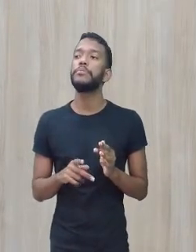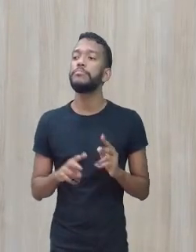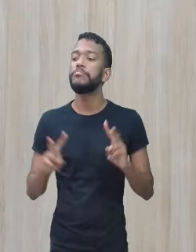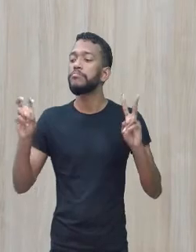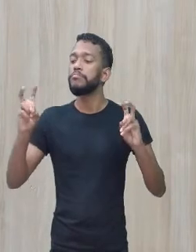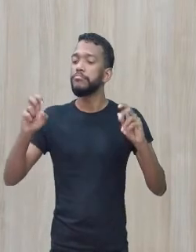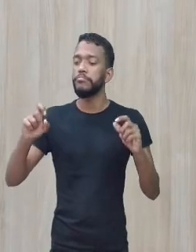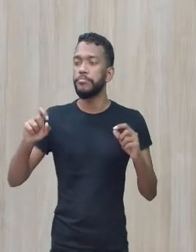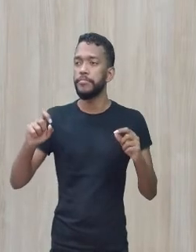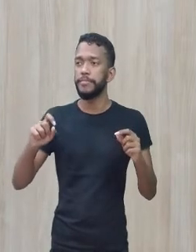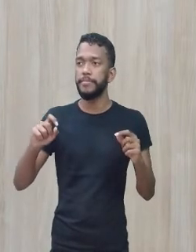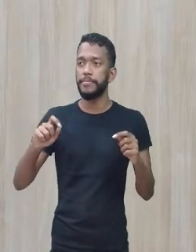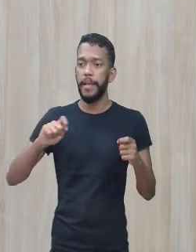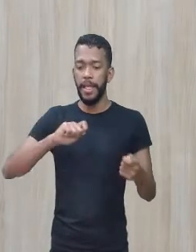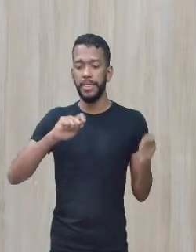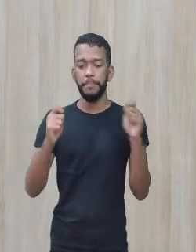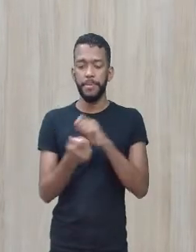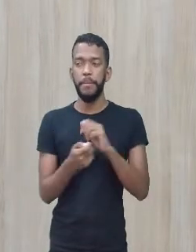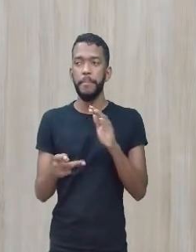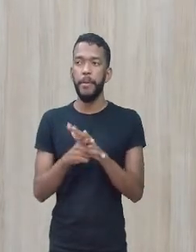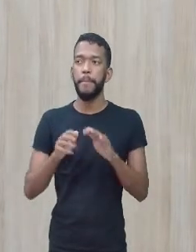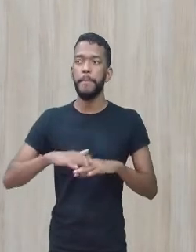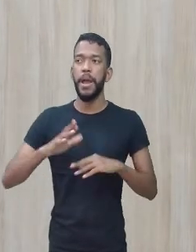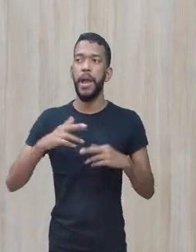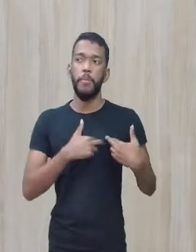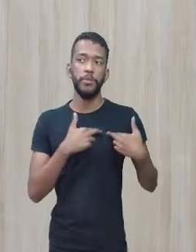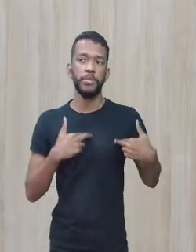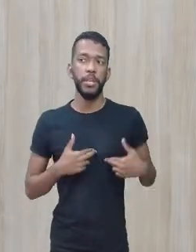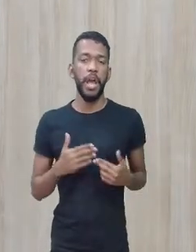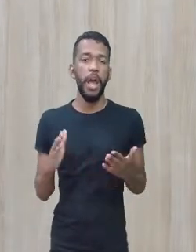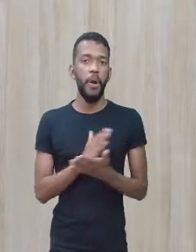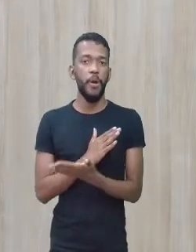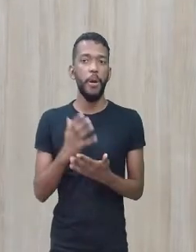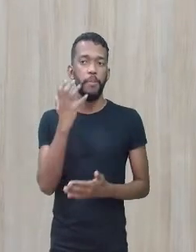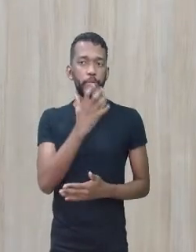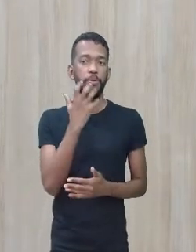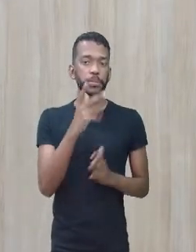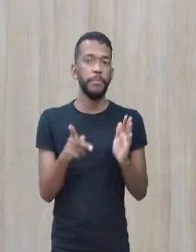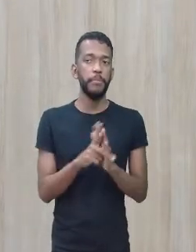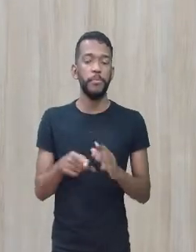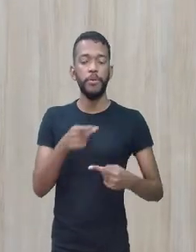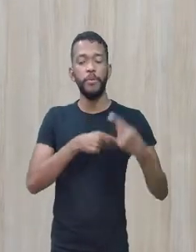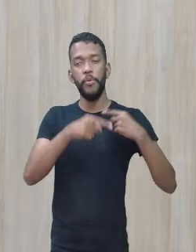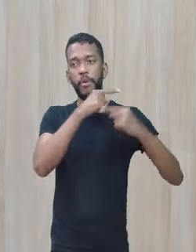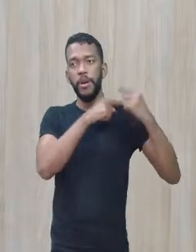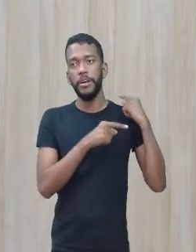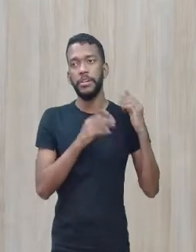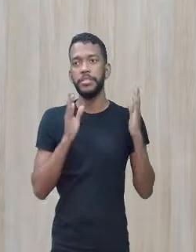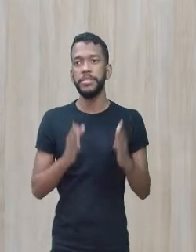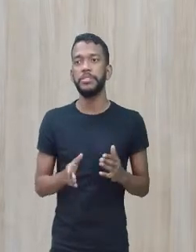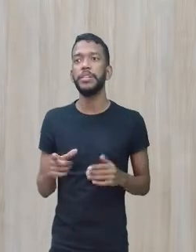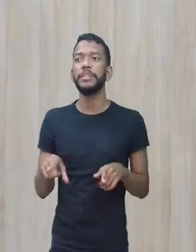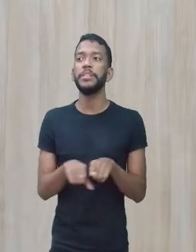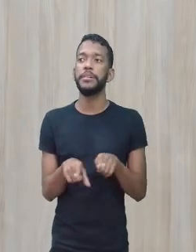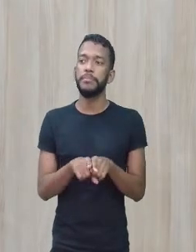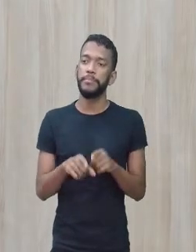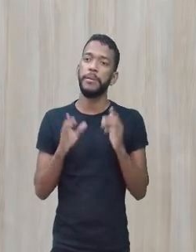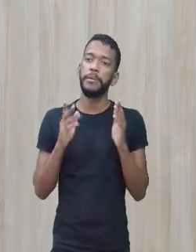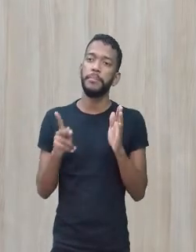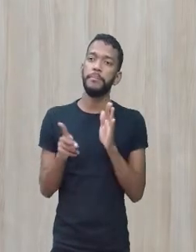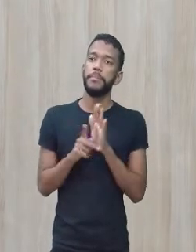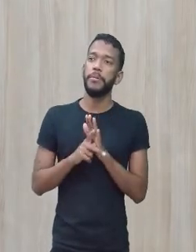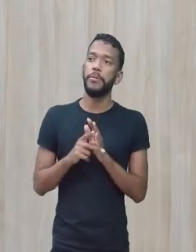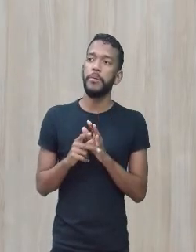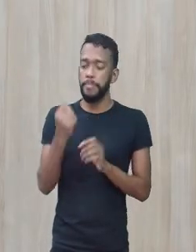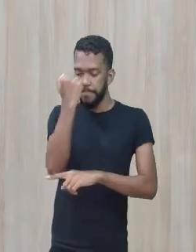versão, certo? Mais romantizada de algumas músicas, né, da Jovem Guarda. E nesse sentido o brega se constitui